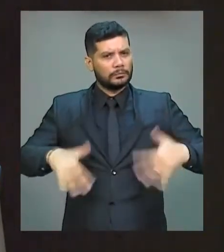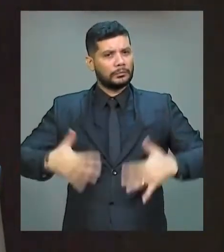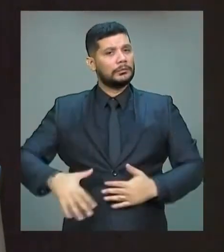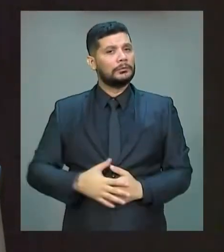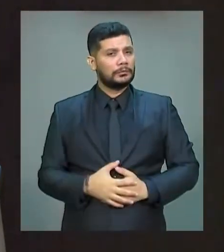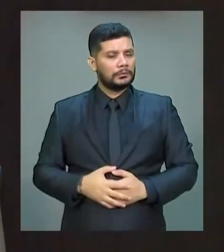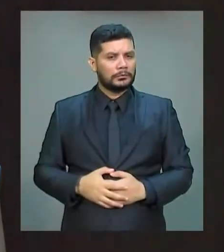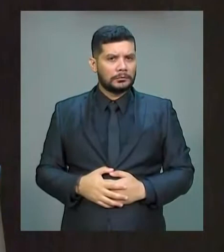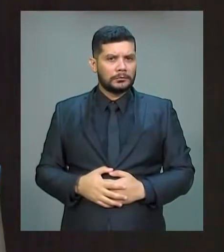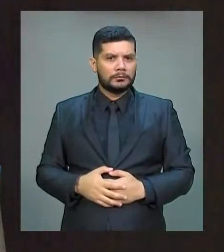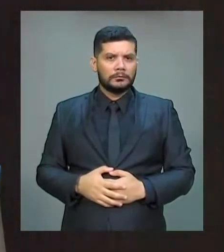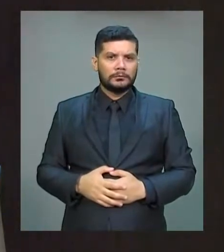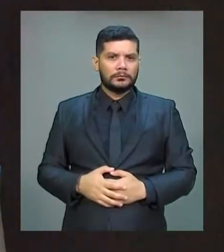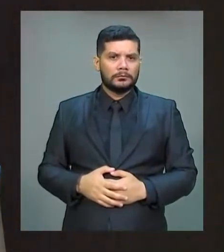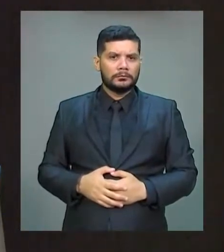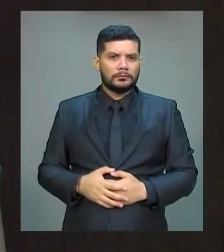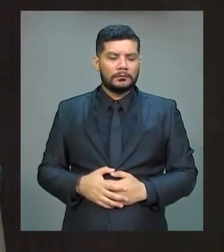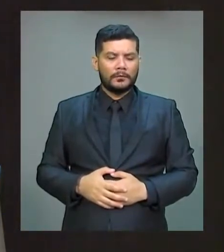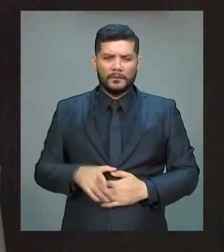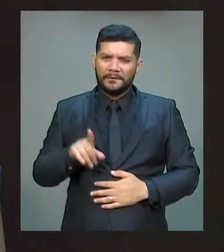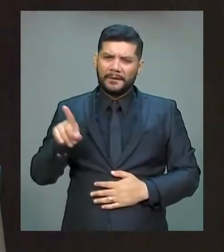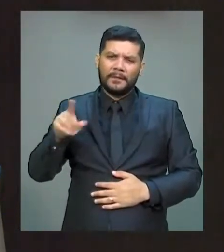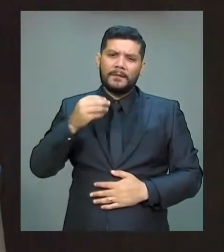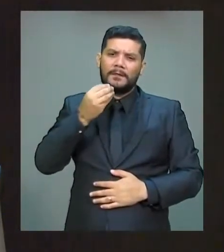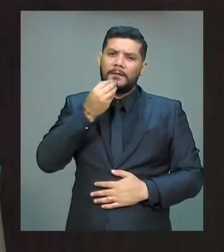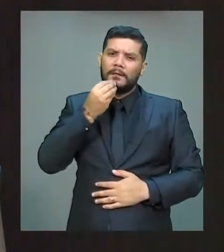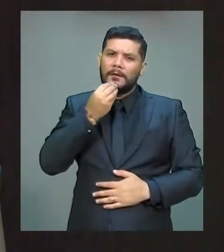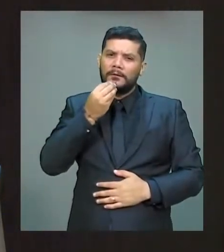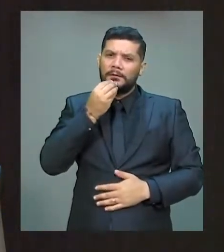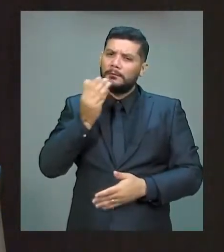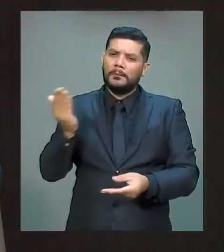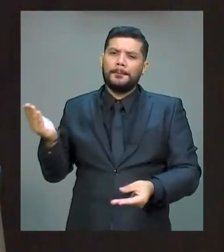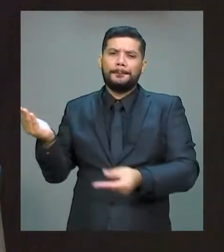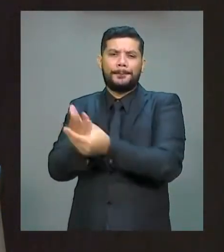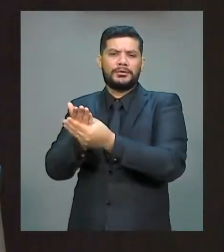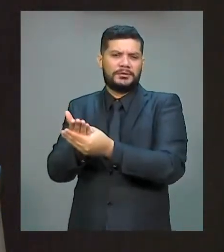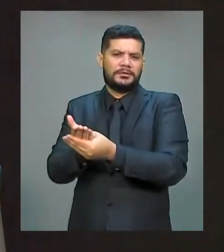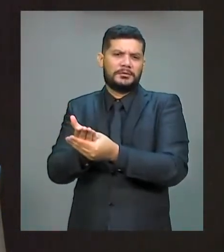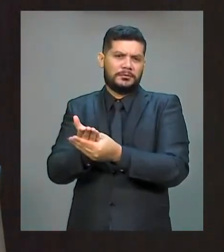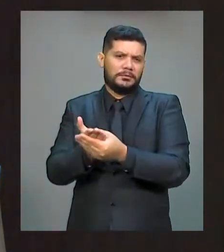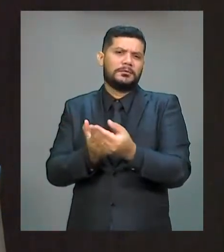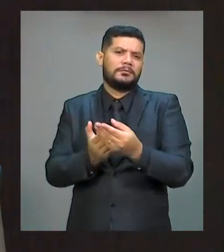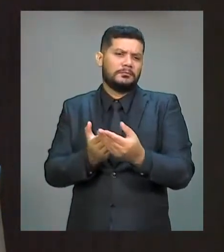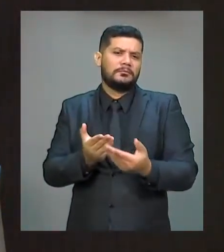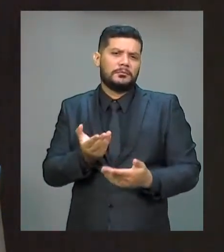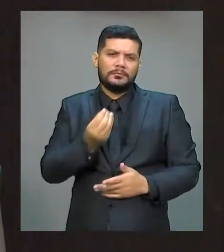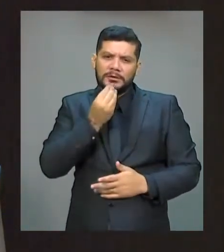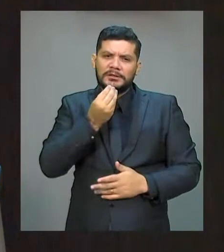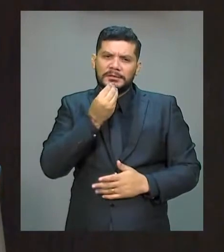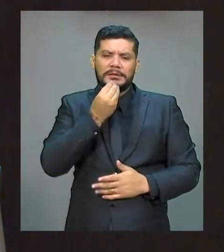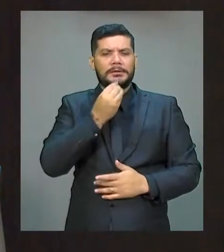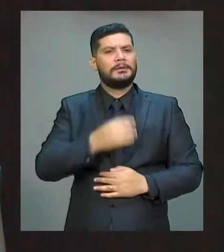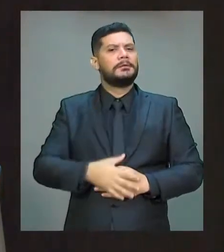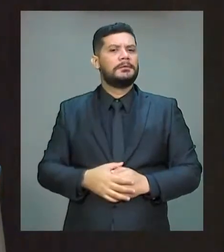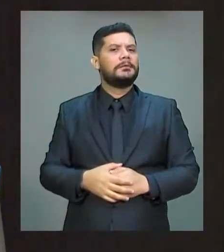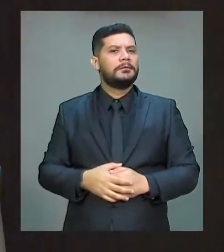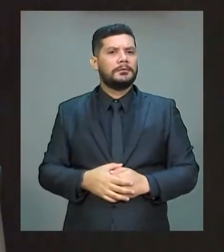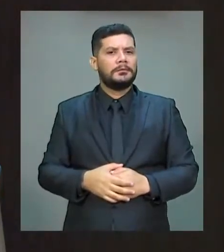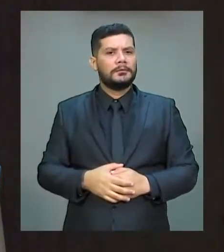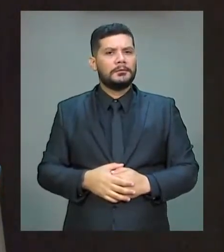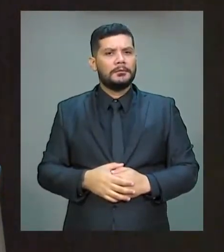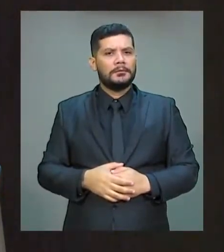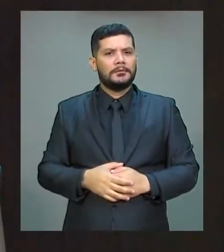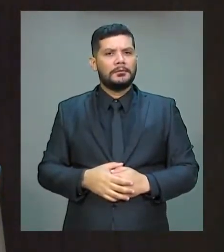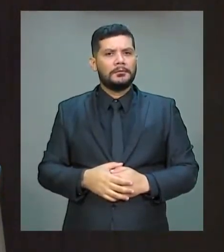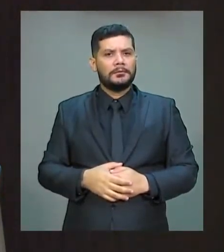Ele deveria já estar sendo processado no Tribunal Penal Internacional por